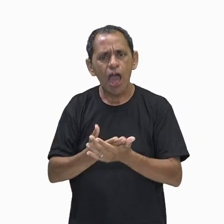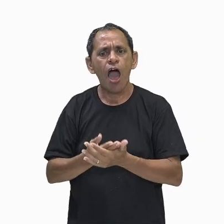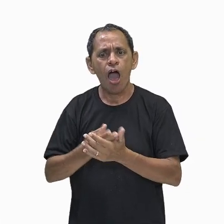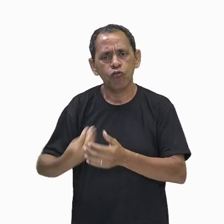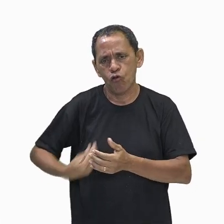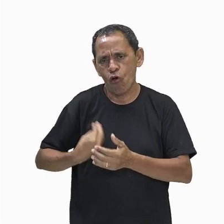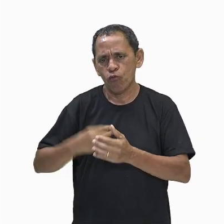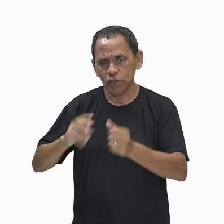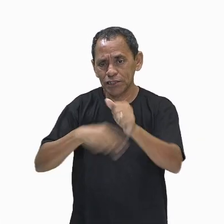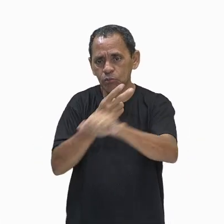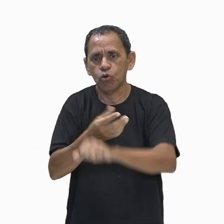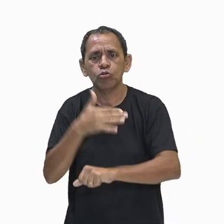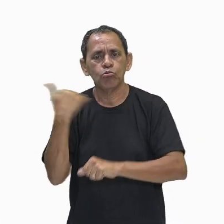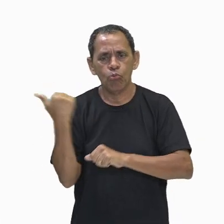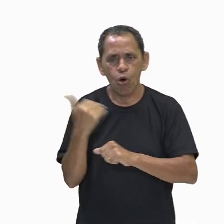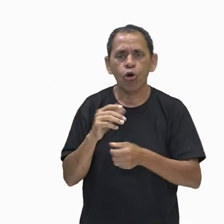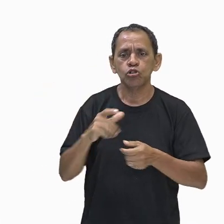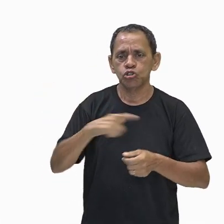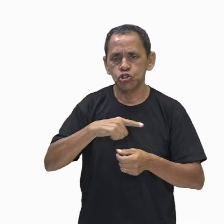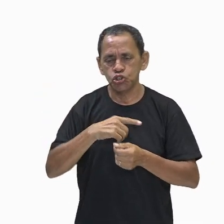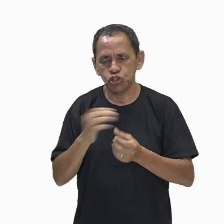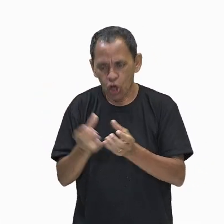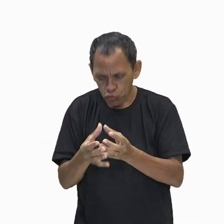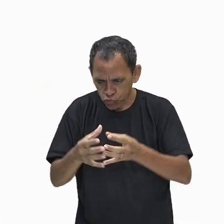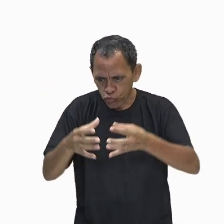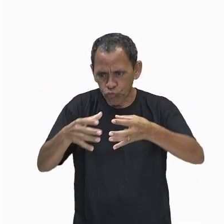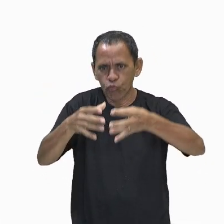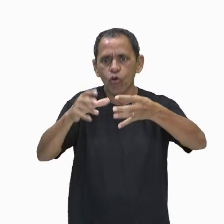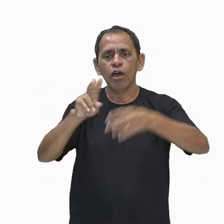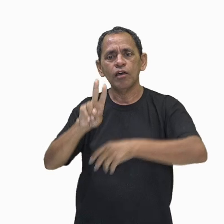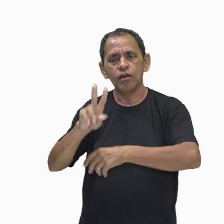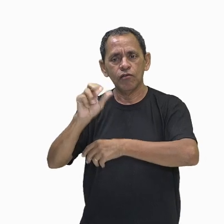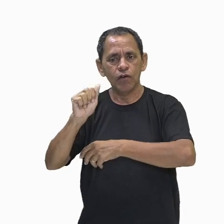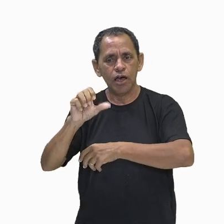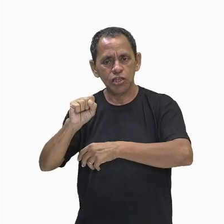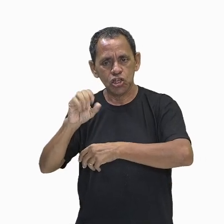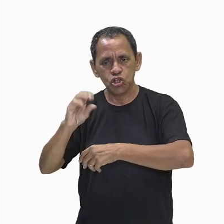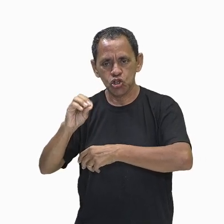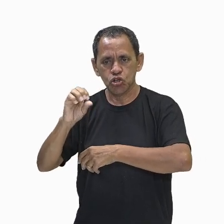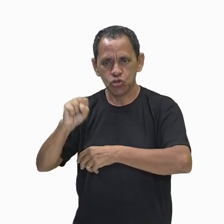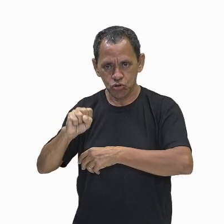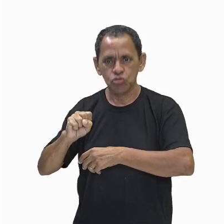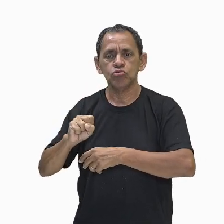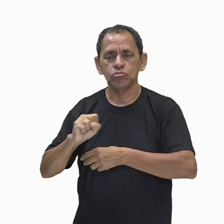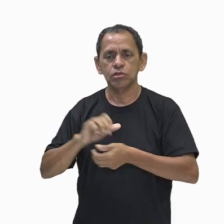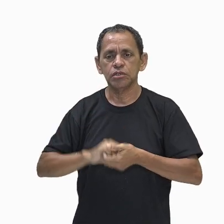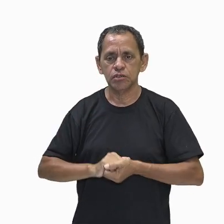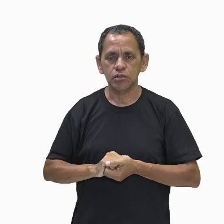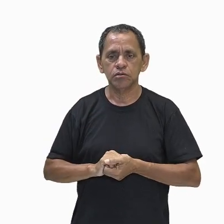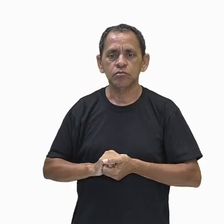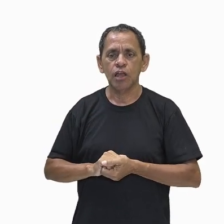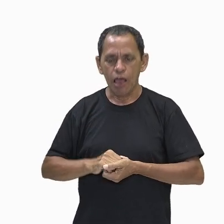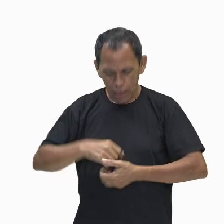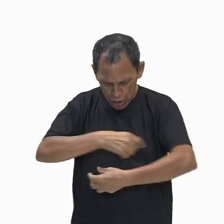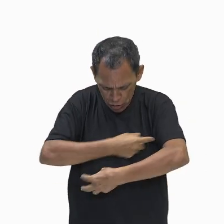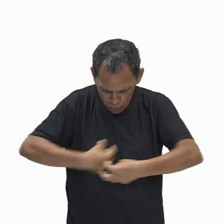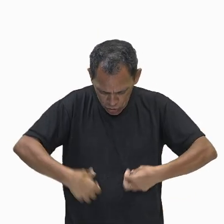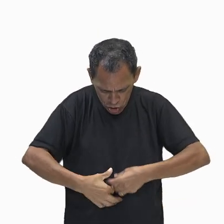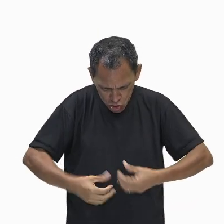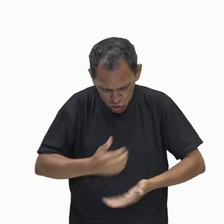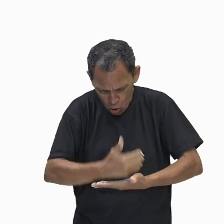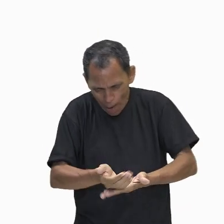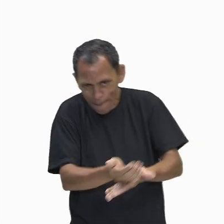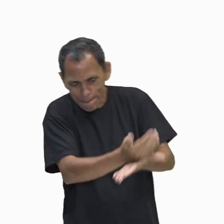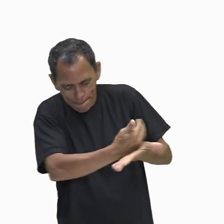os vasos canopos, tá? Que é onde tiravam as vísceras do faraó e guardavam aí, né, dentro desses vasos, dentro então